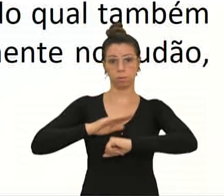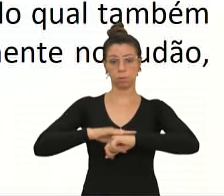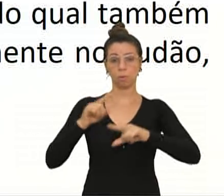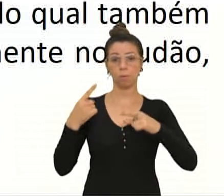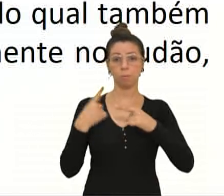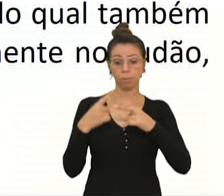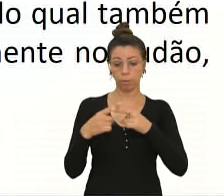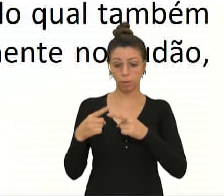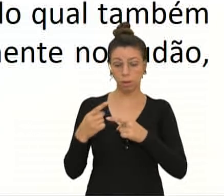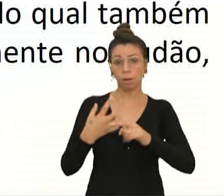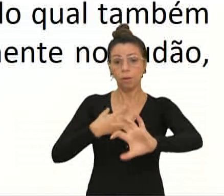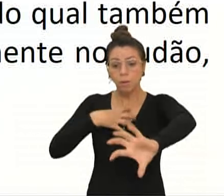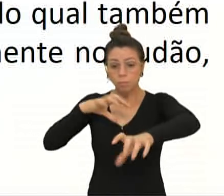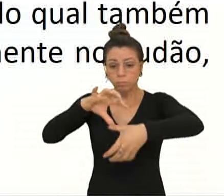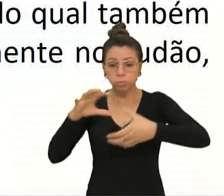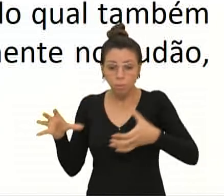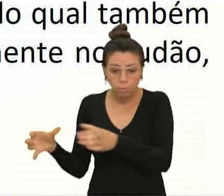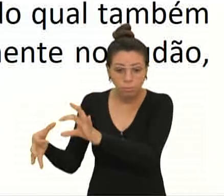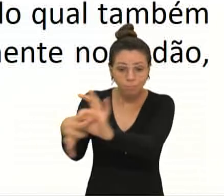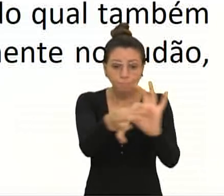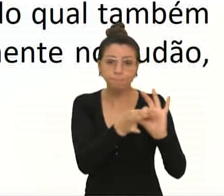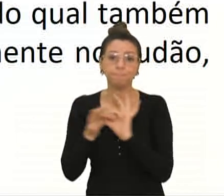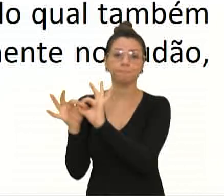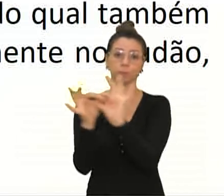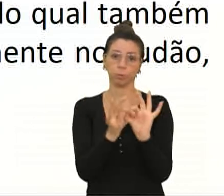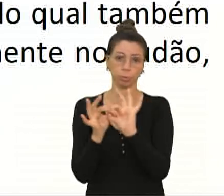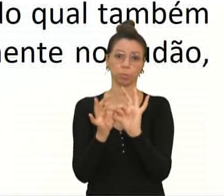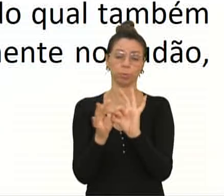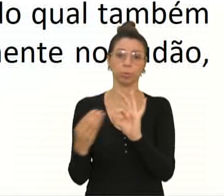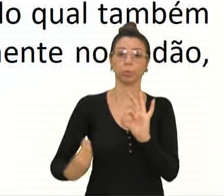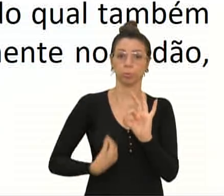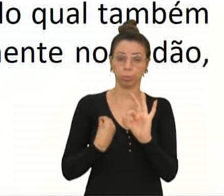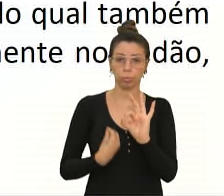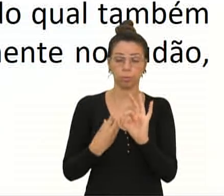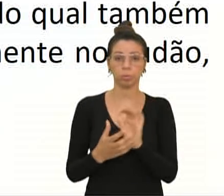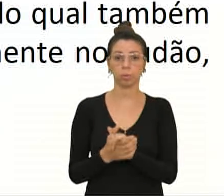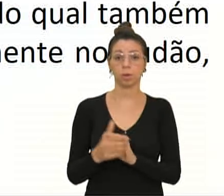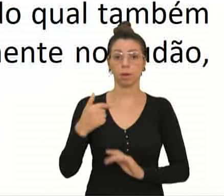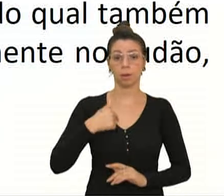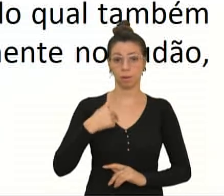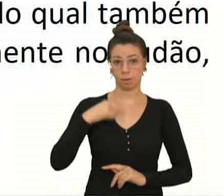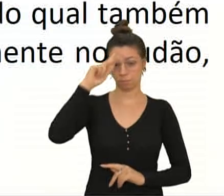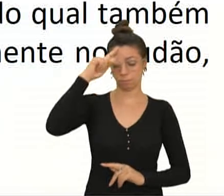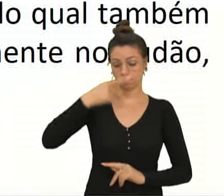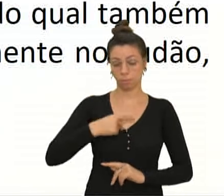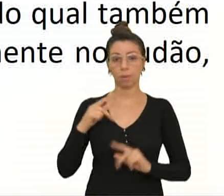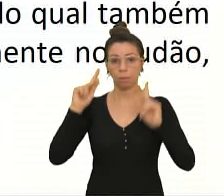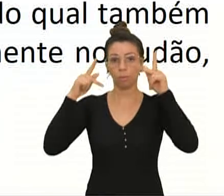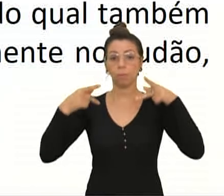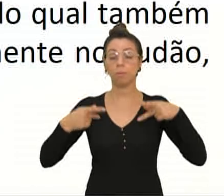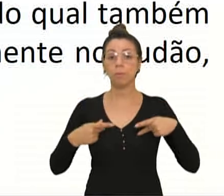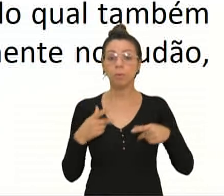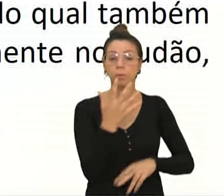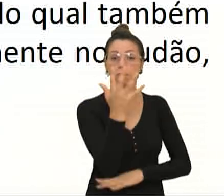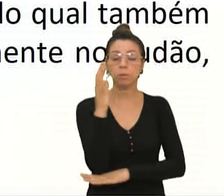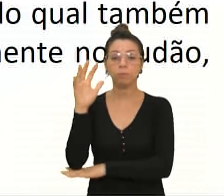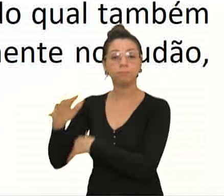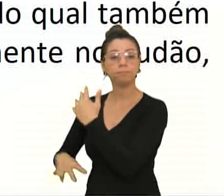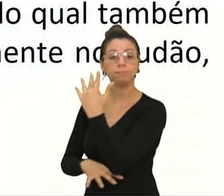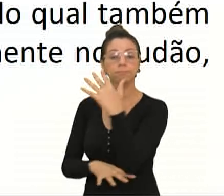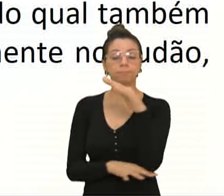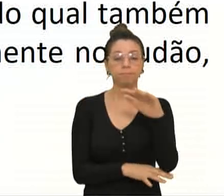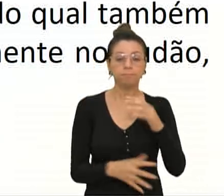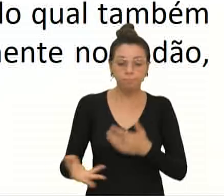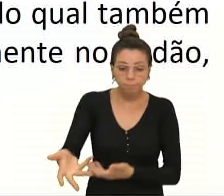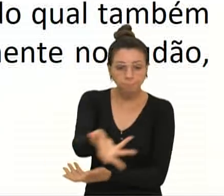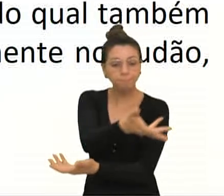Eu sou porque o outro existe. Eu sou humano e a natureza implica compaixão,